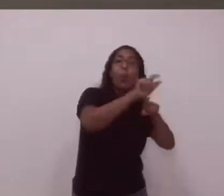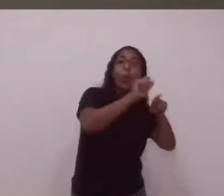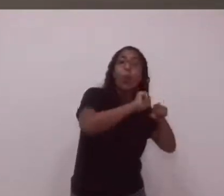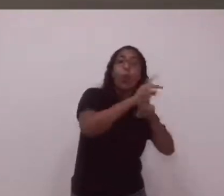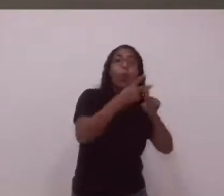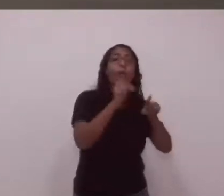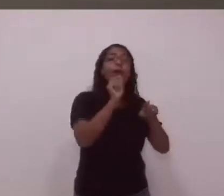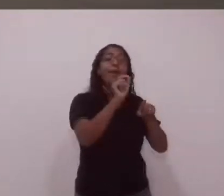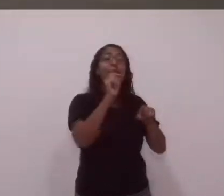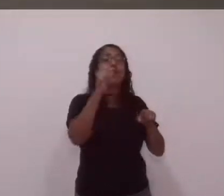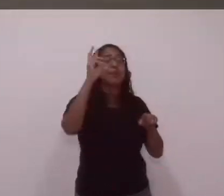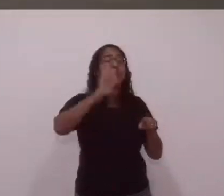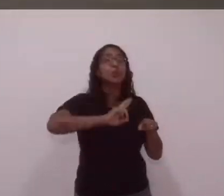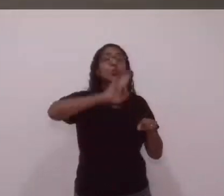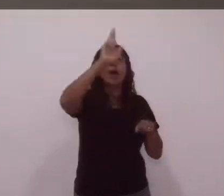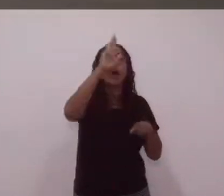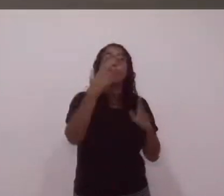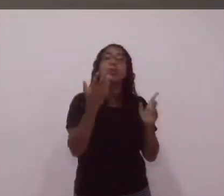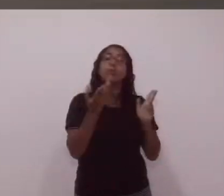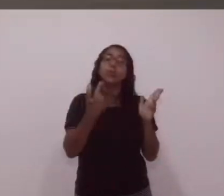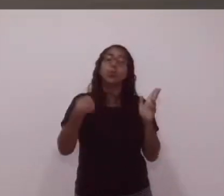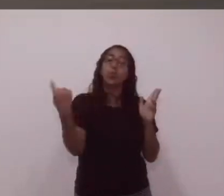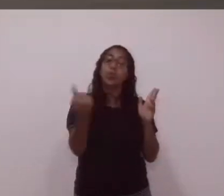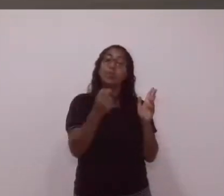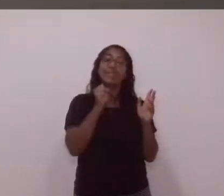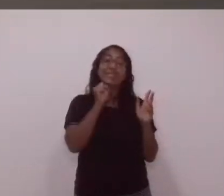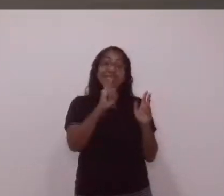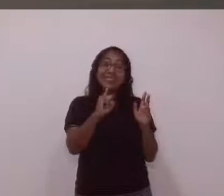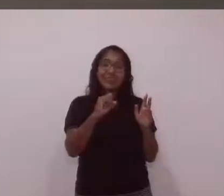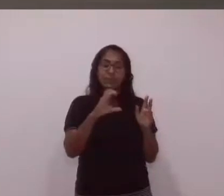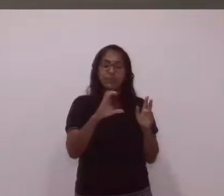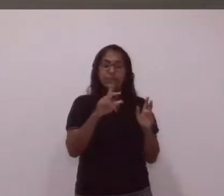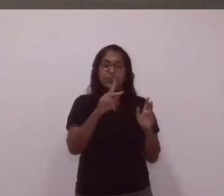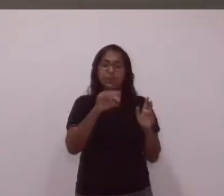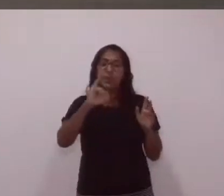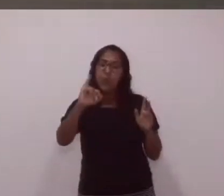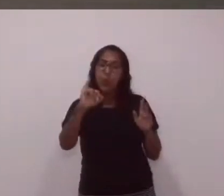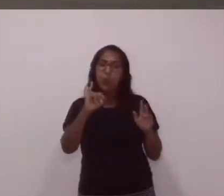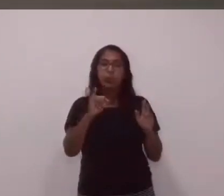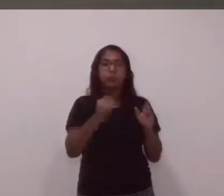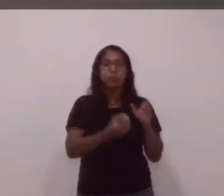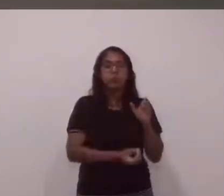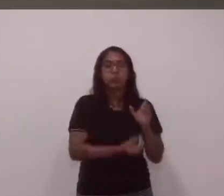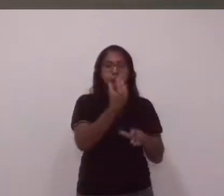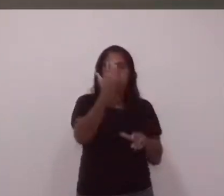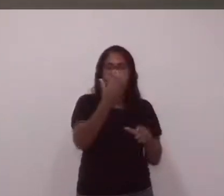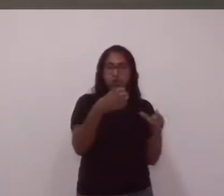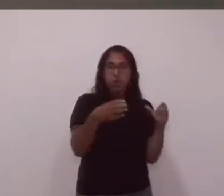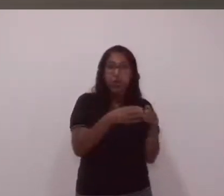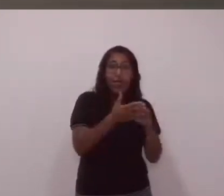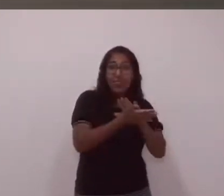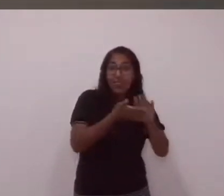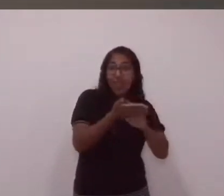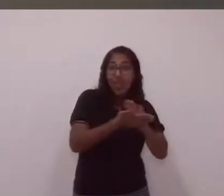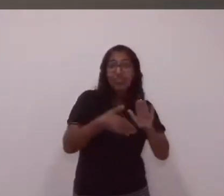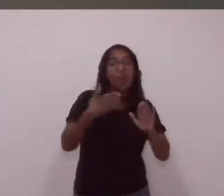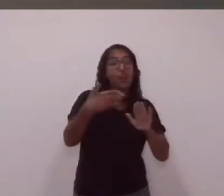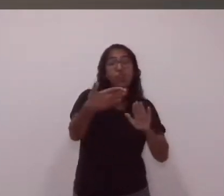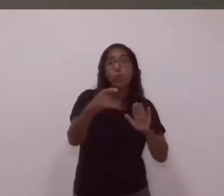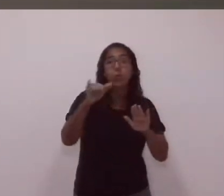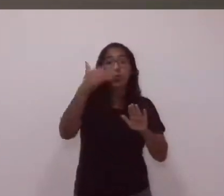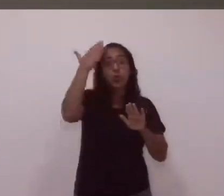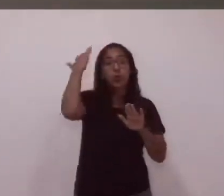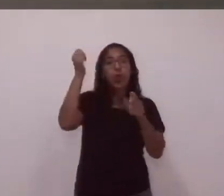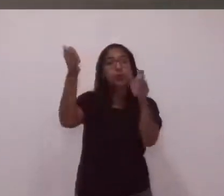eu acredito que a gente está perdendo uma oportunidade muito grande de dar a oportunidade do prefeito se defender que seria o justo e democrático no meu modo de